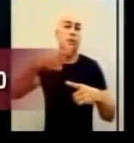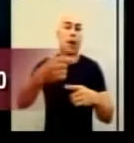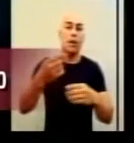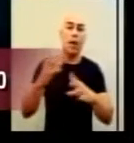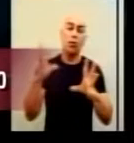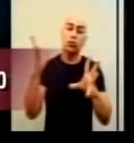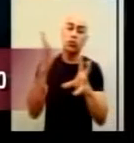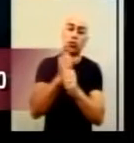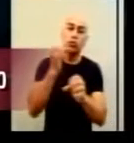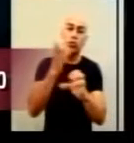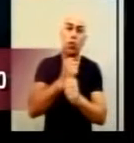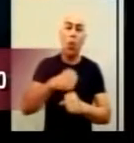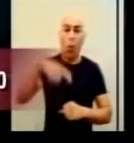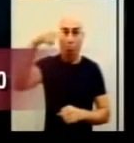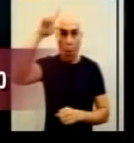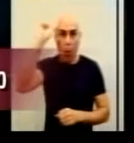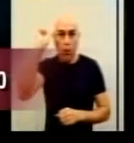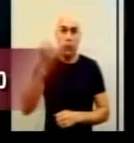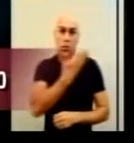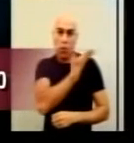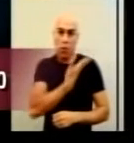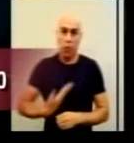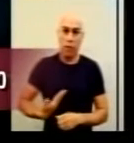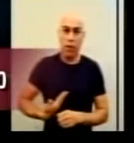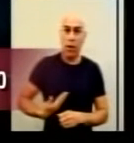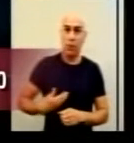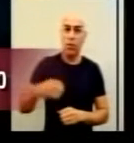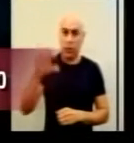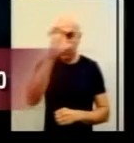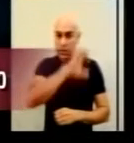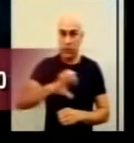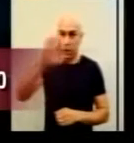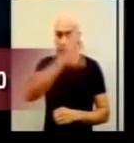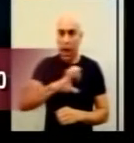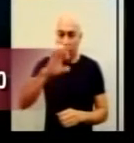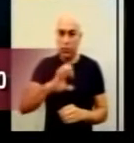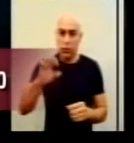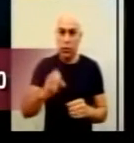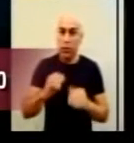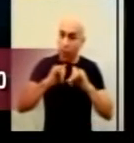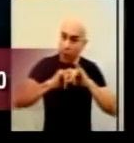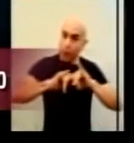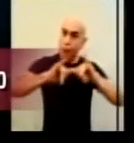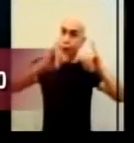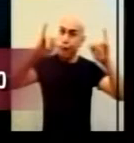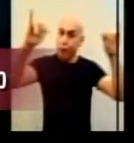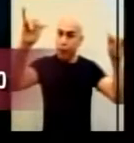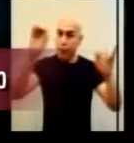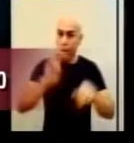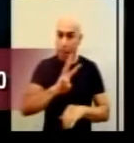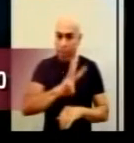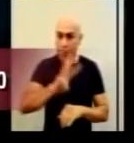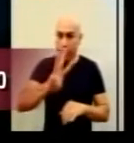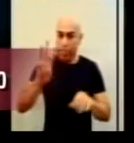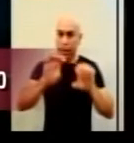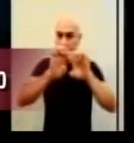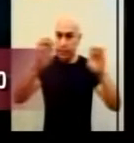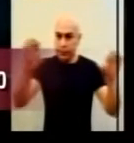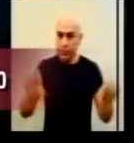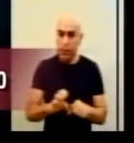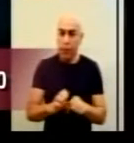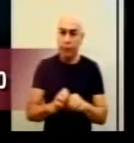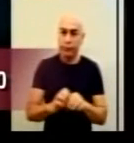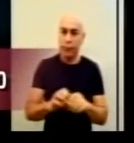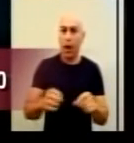governador, o Estado, anunciou que por problemas no DataSUS, que monitora, na verdade, que gerencia